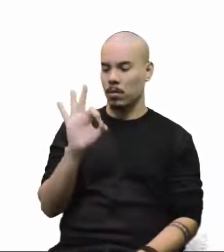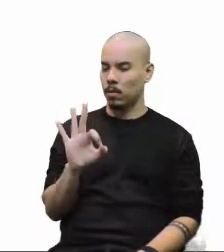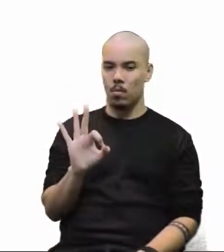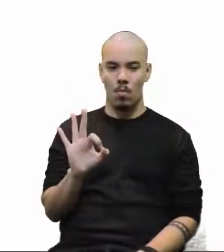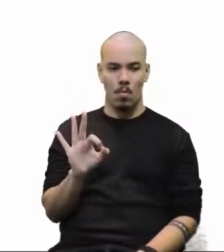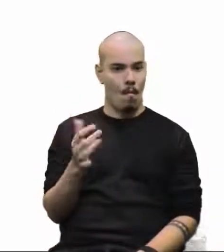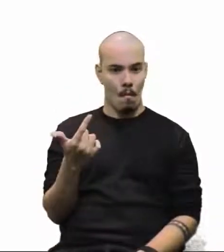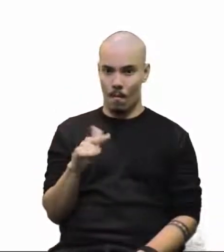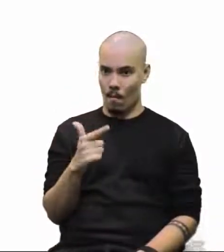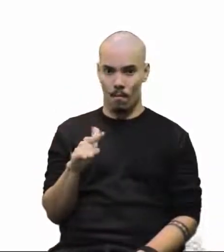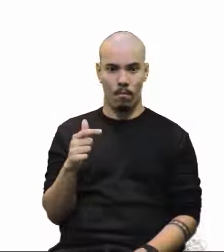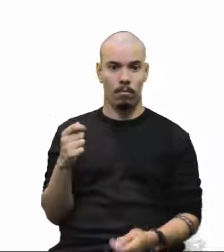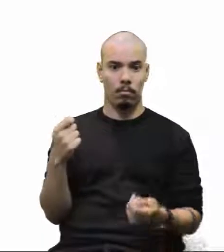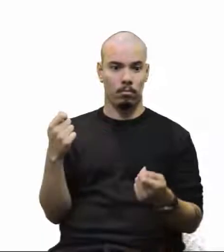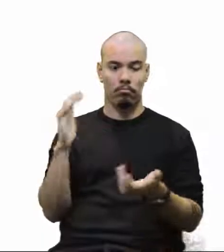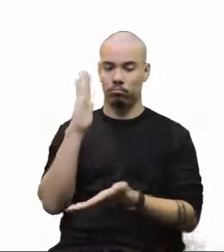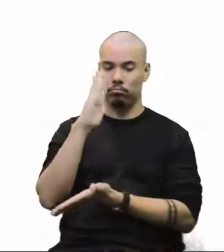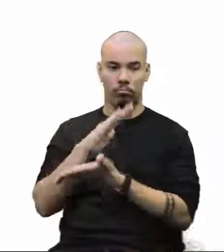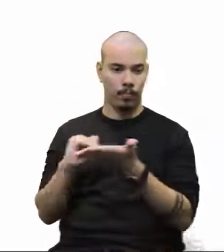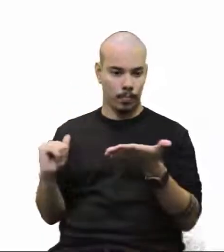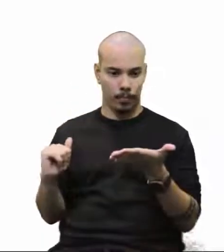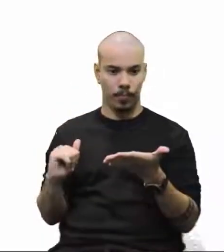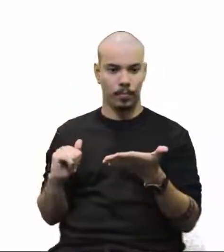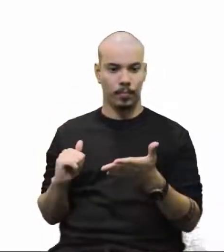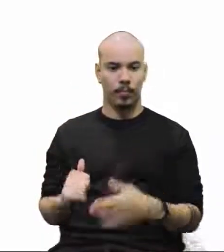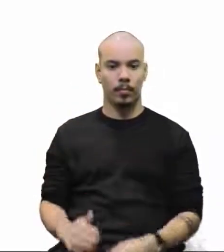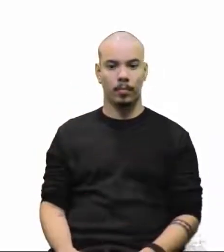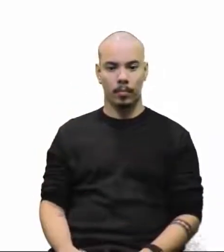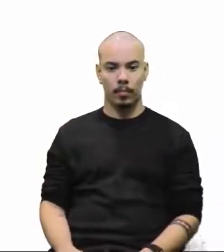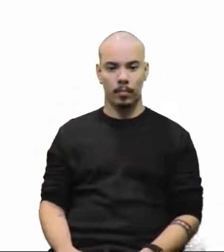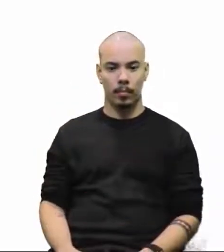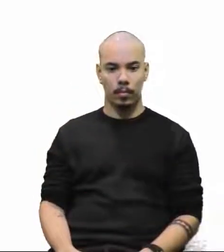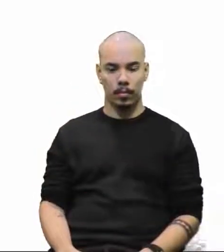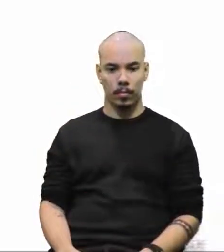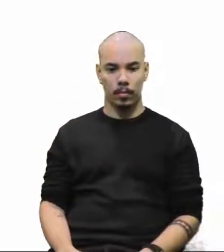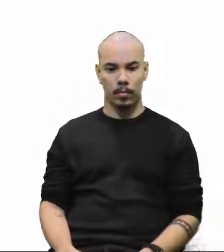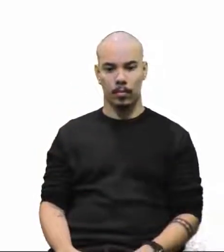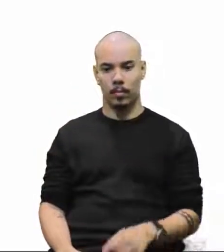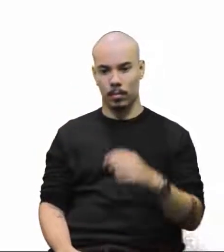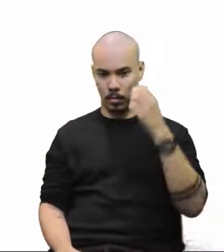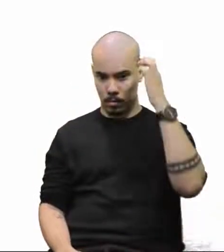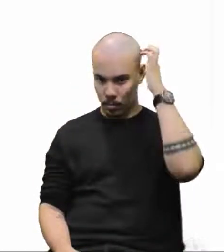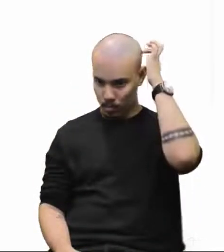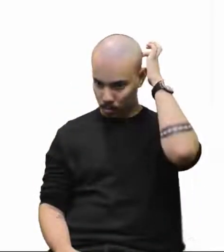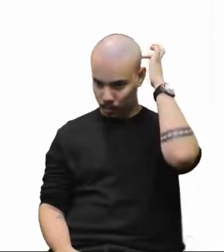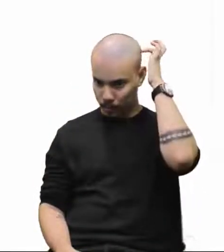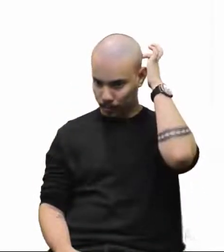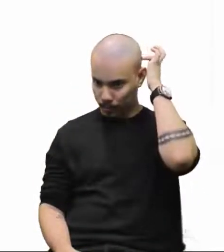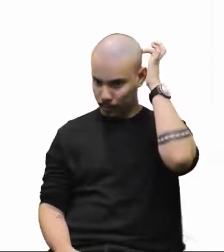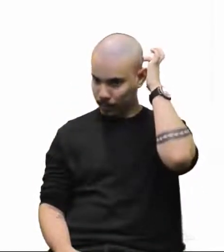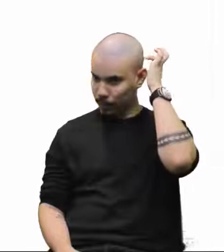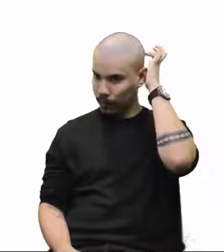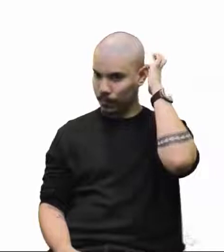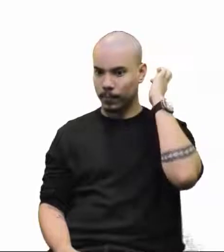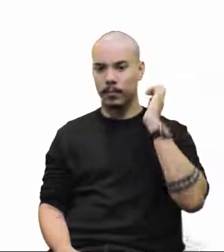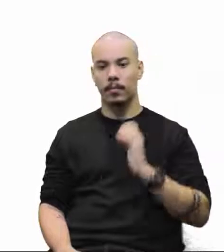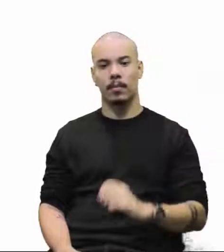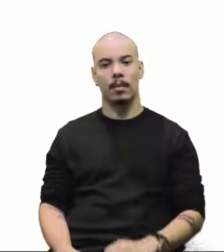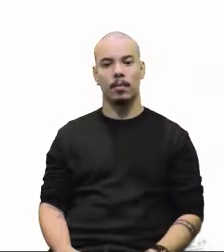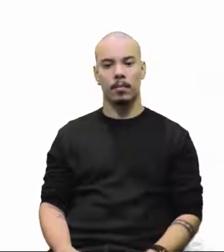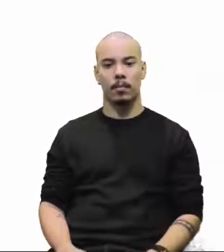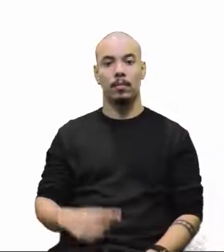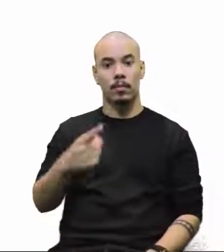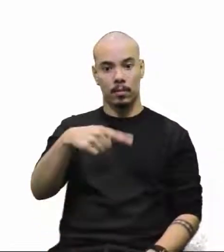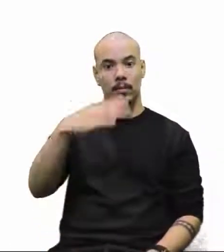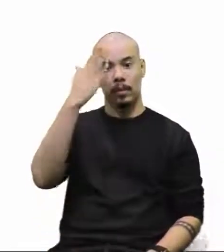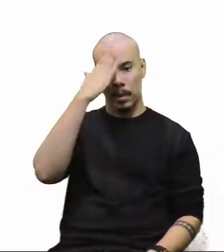com potência, tem que tirar a potência. Lá deu 0, mais 10 a terceira. Todo mundo sabe que é isso